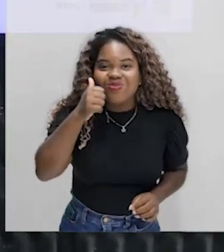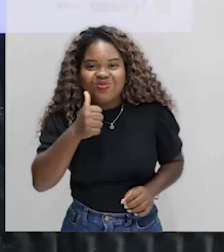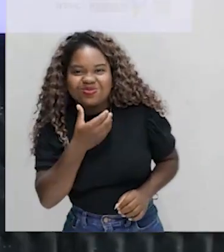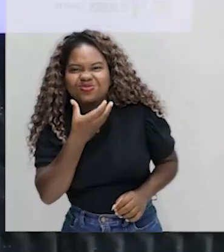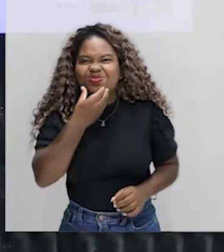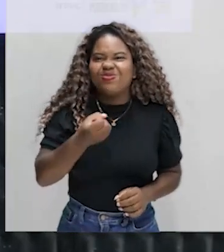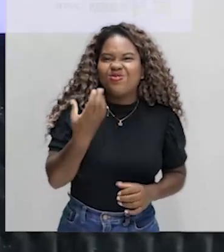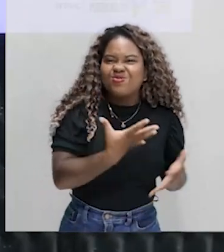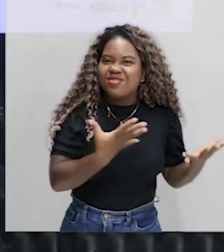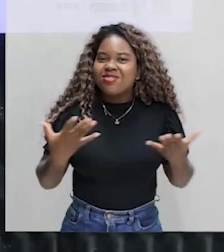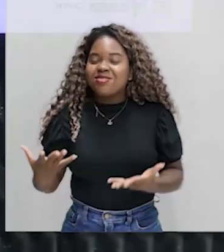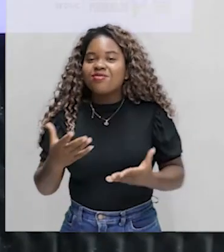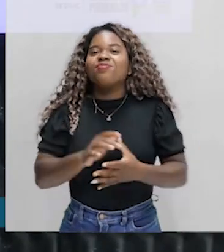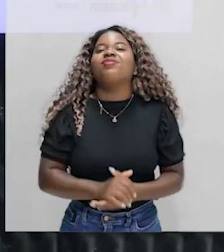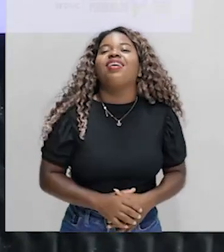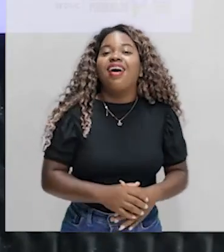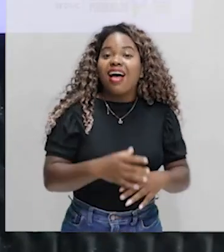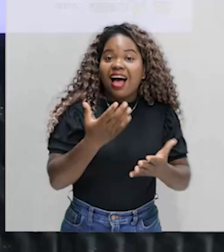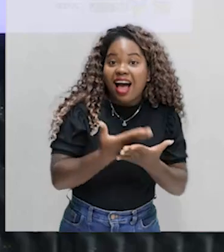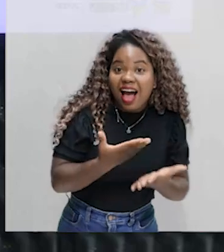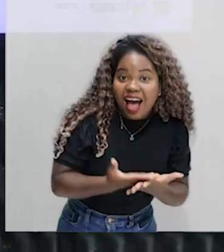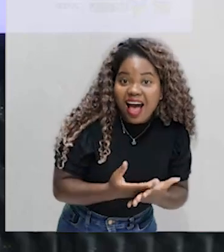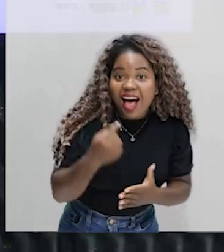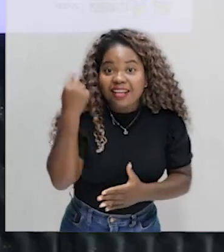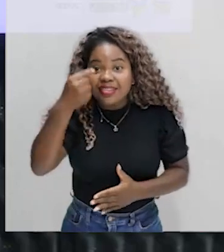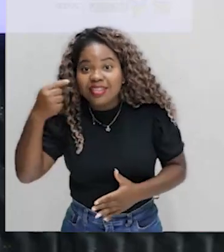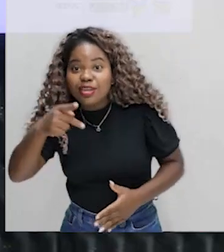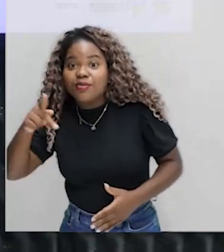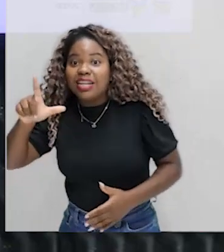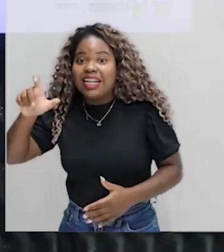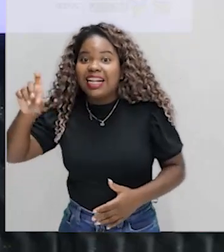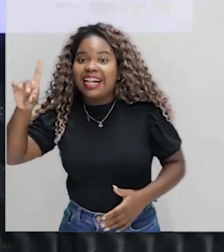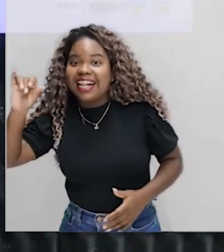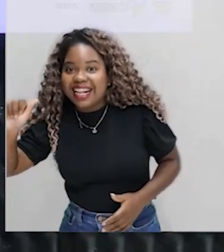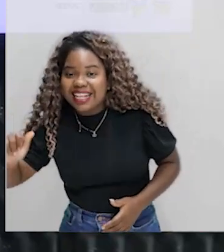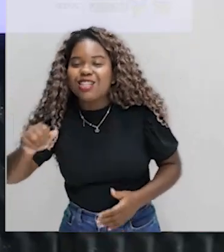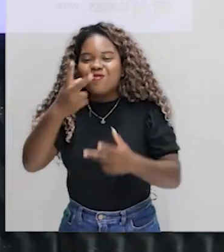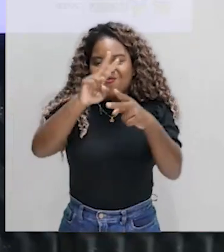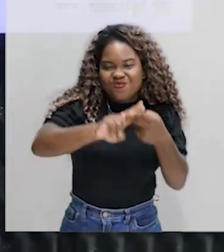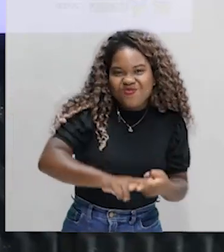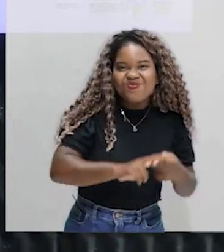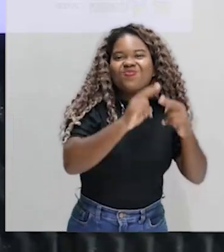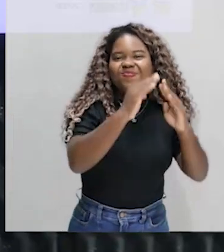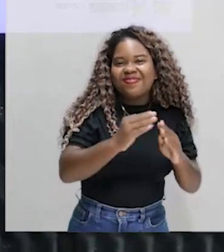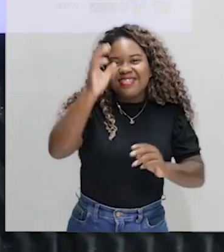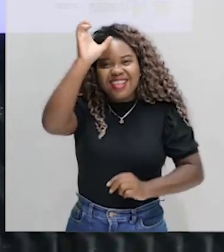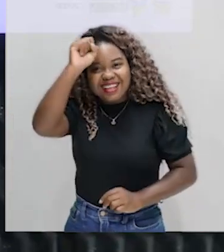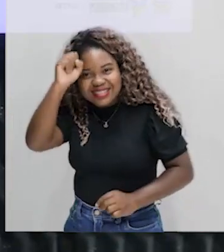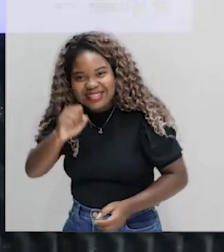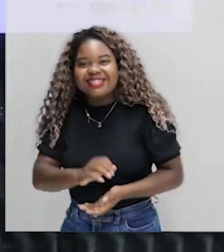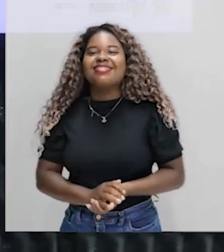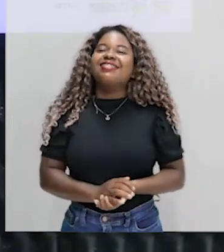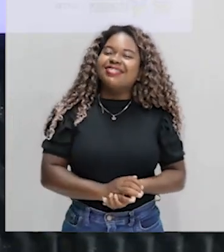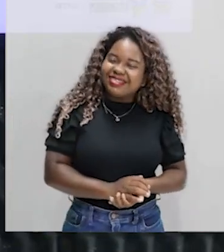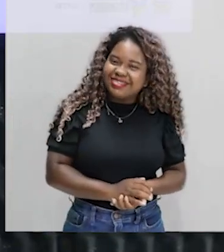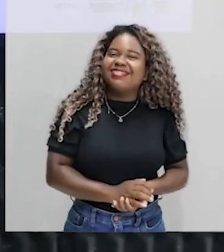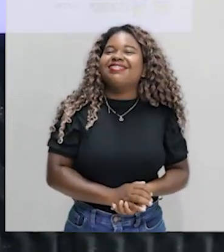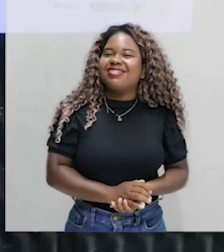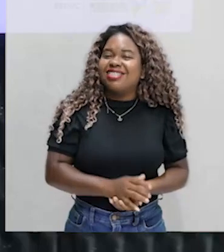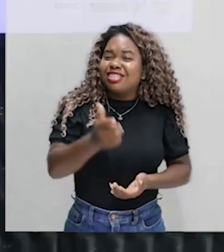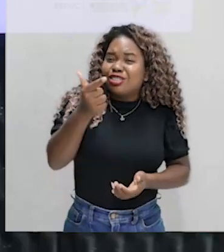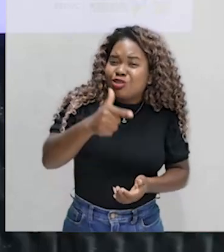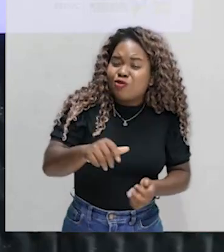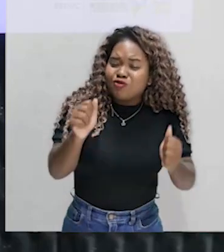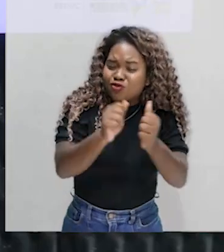chicos e ticos, bem-vindos à la classe de espanhol de hoje. Professora Leda Jane aqui na área do hashtag Fica em Casa, aprendendo mais uma